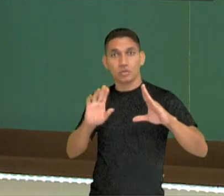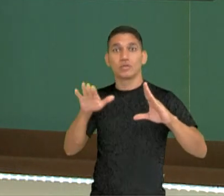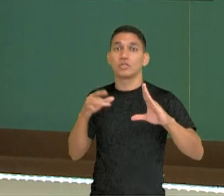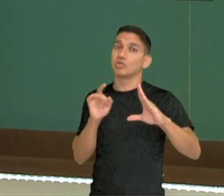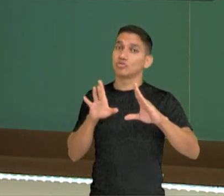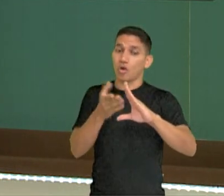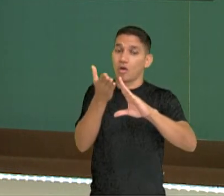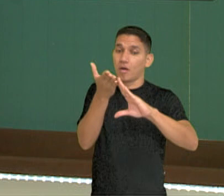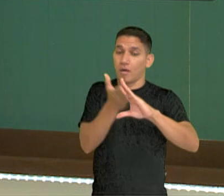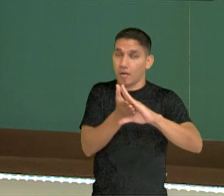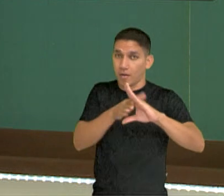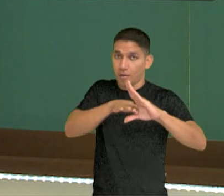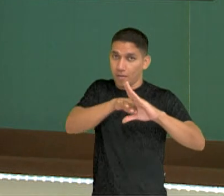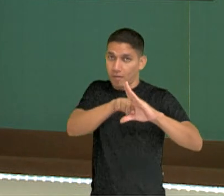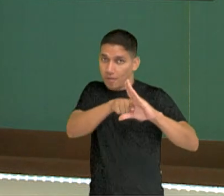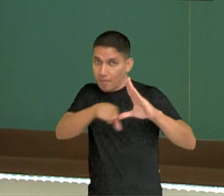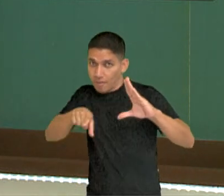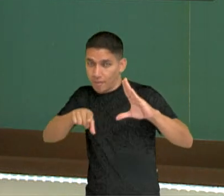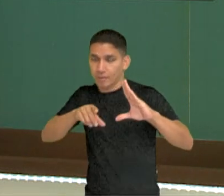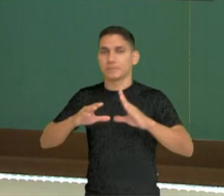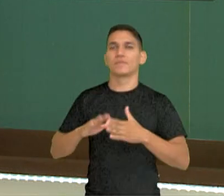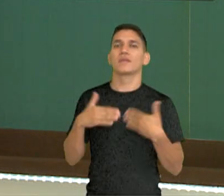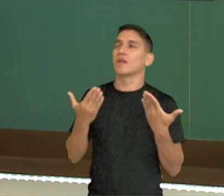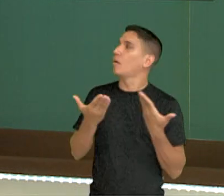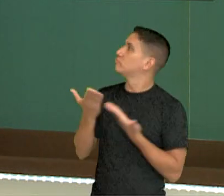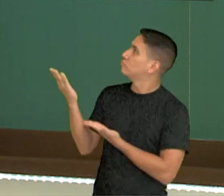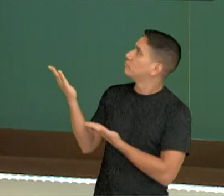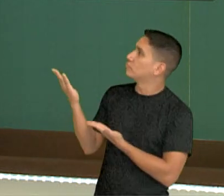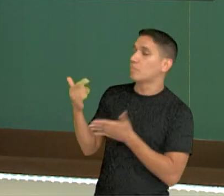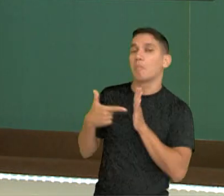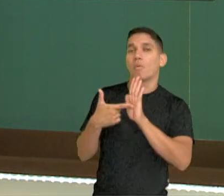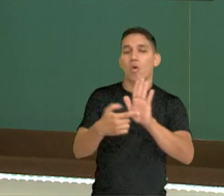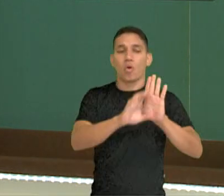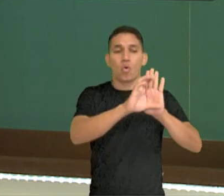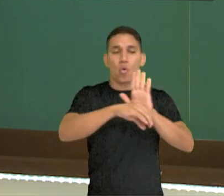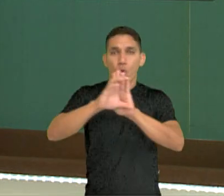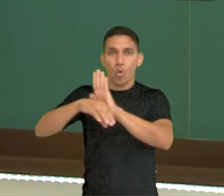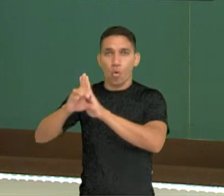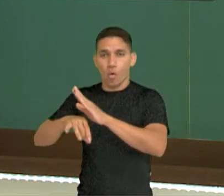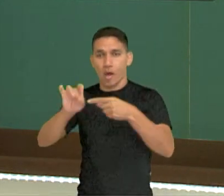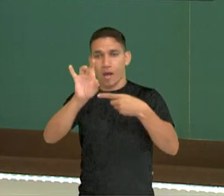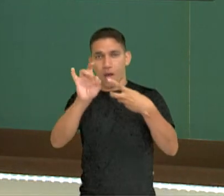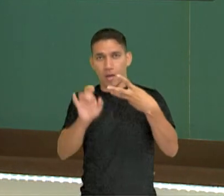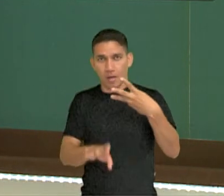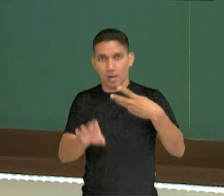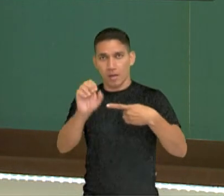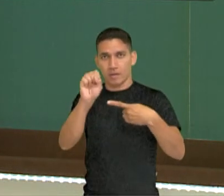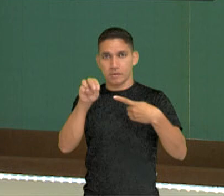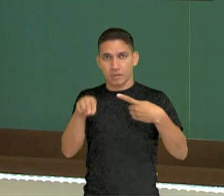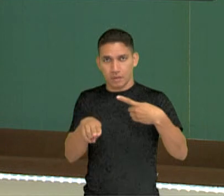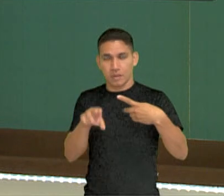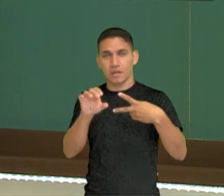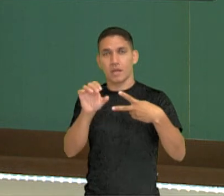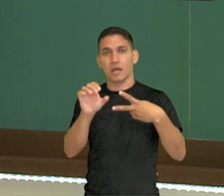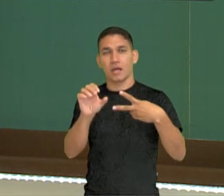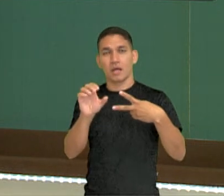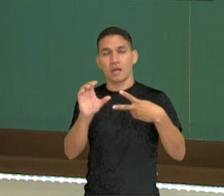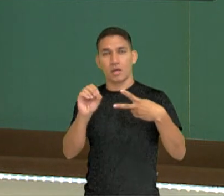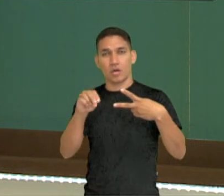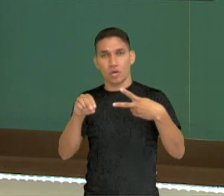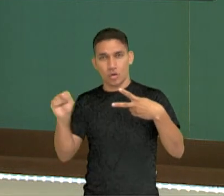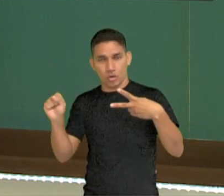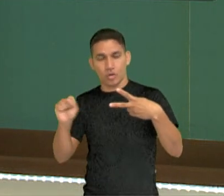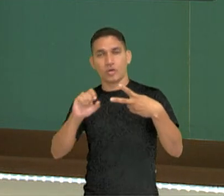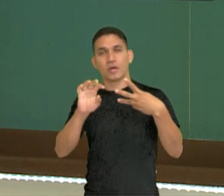agudos desse triângulo, tá, gente? Aqui deixei para vocês a definição de cada uma dessas relações para o ângulo θ indicado na figura